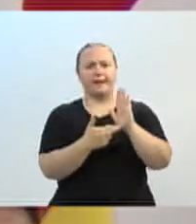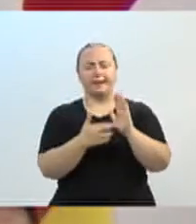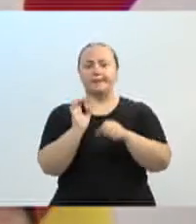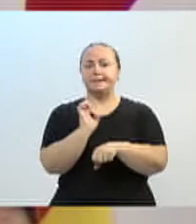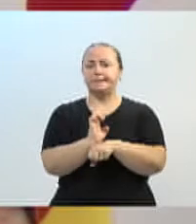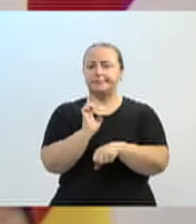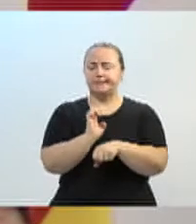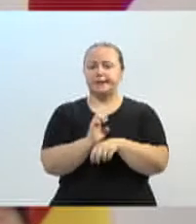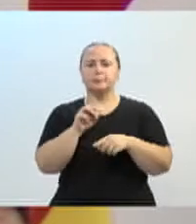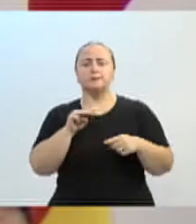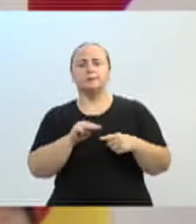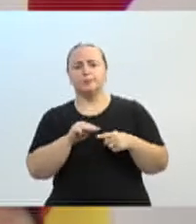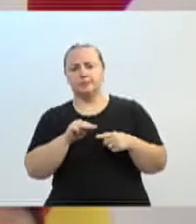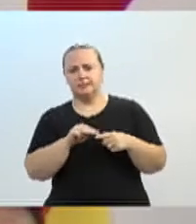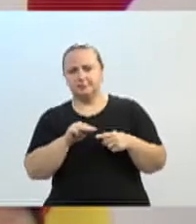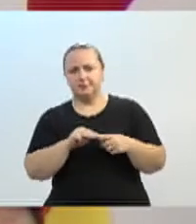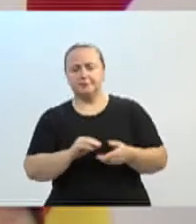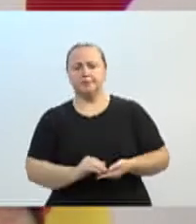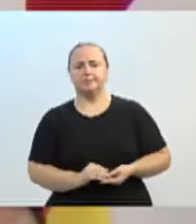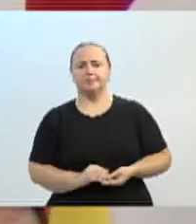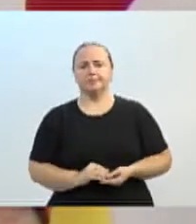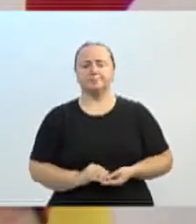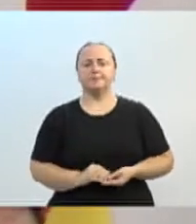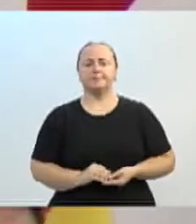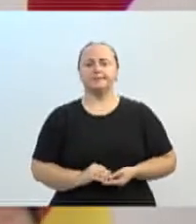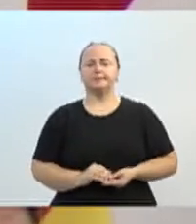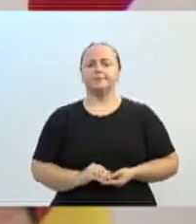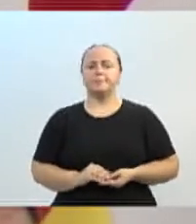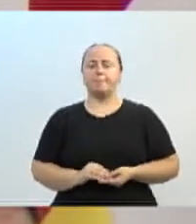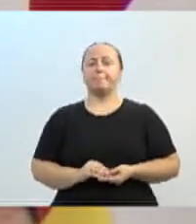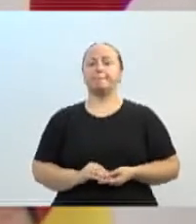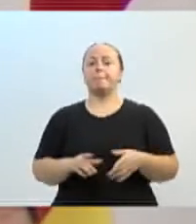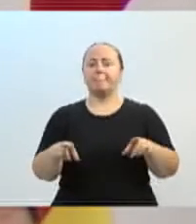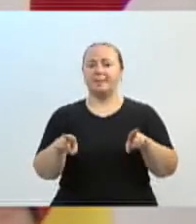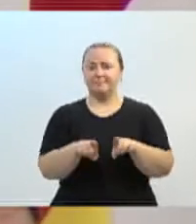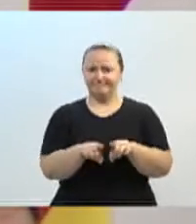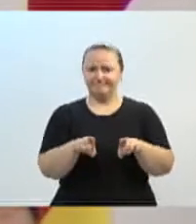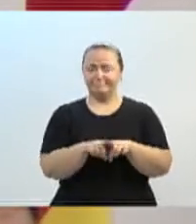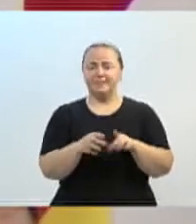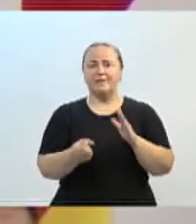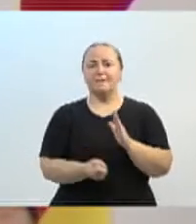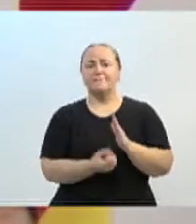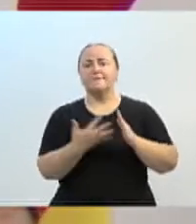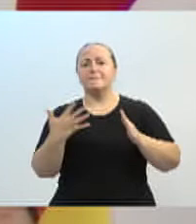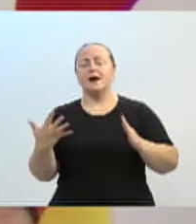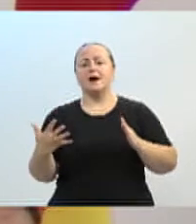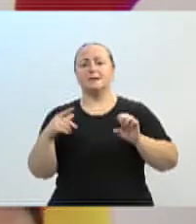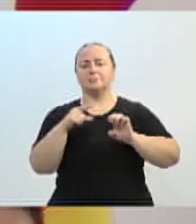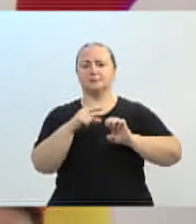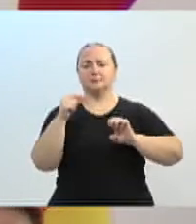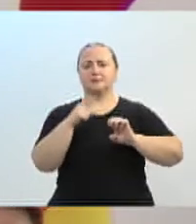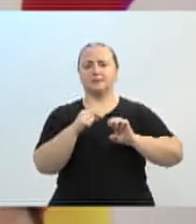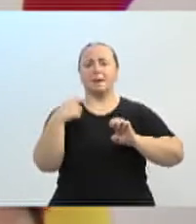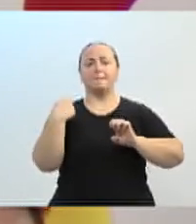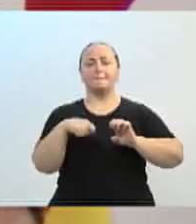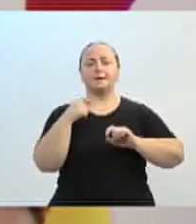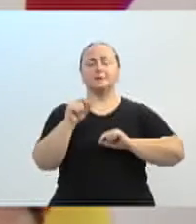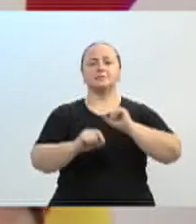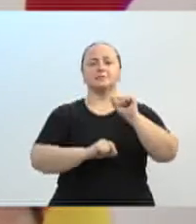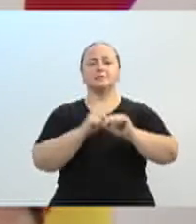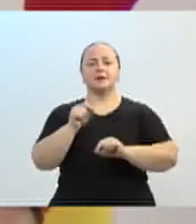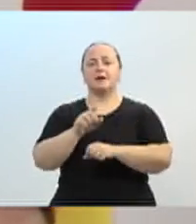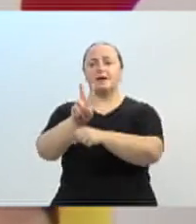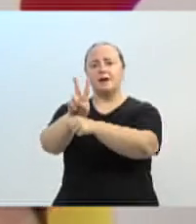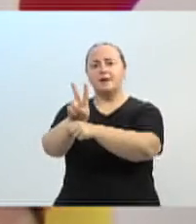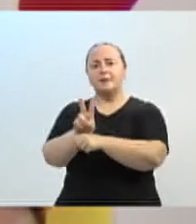e municipais. Além disso, diversos empreendedores contraíram empréstimos durante esse período a fim de